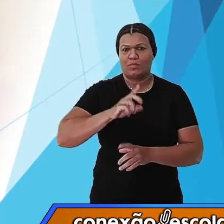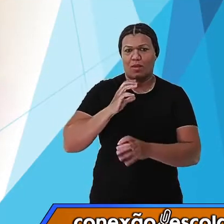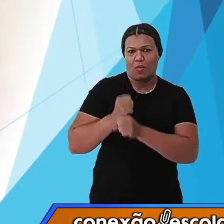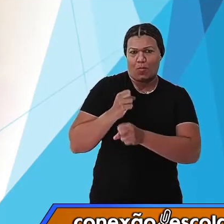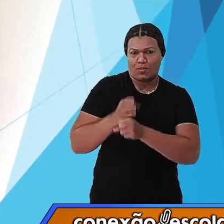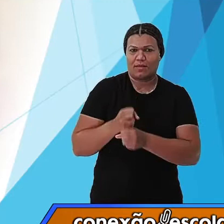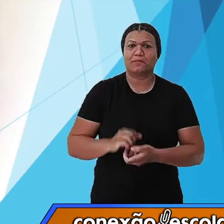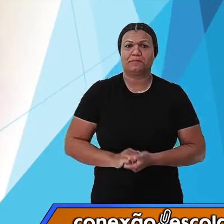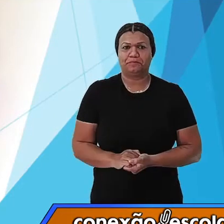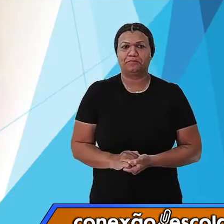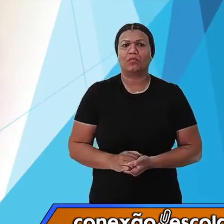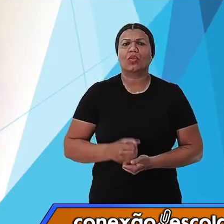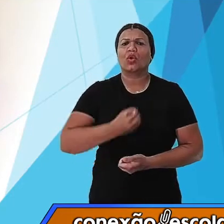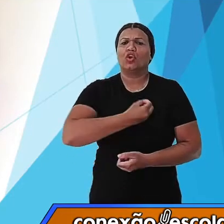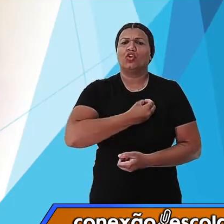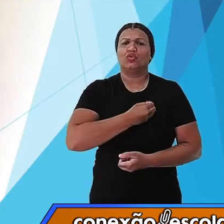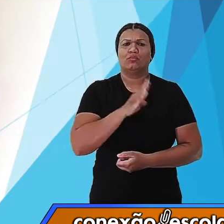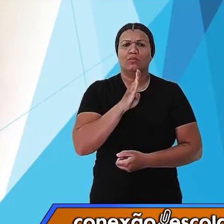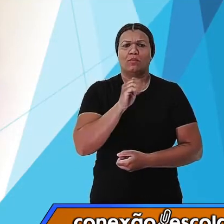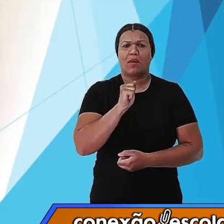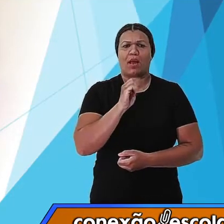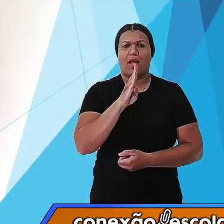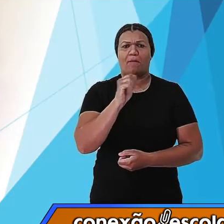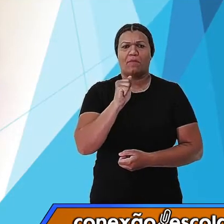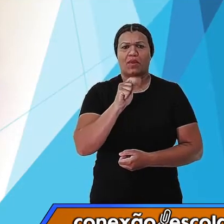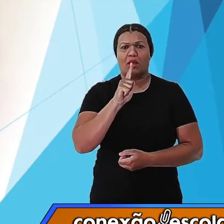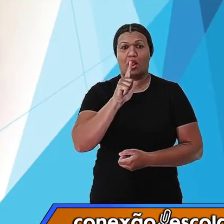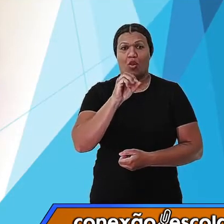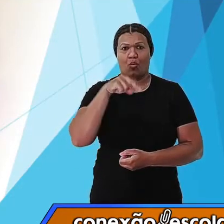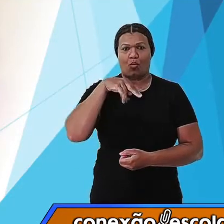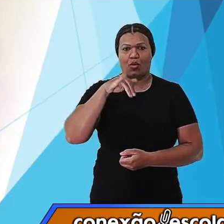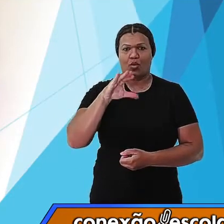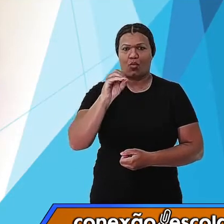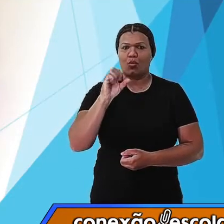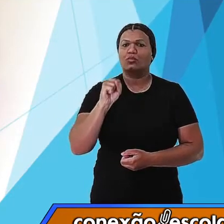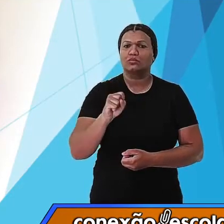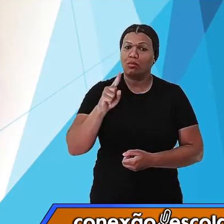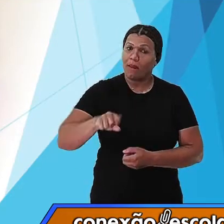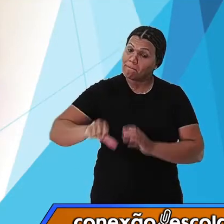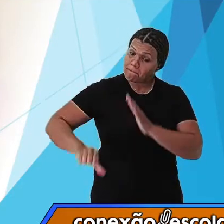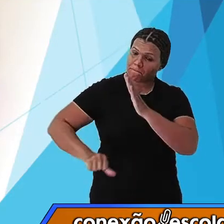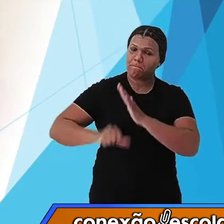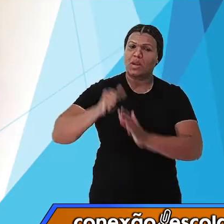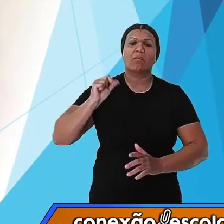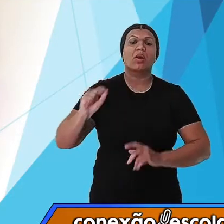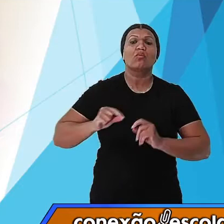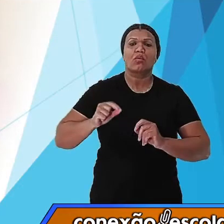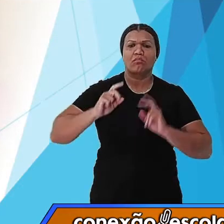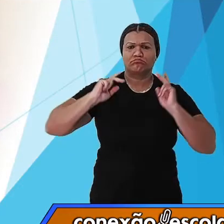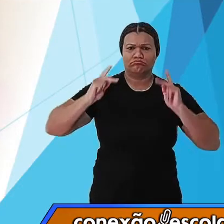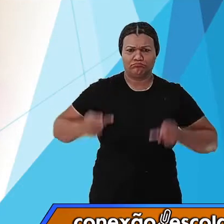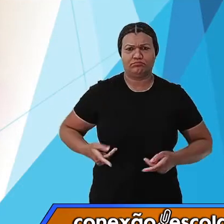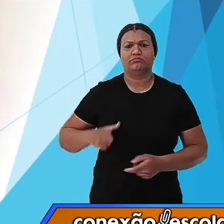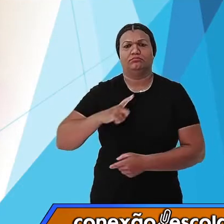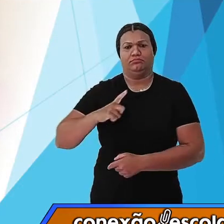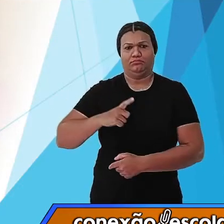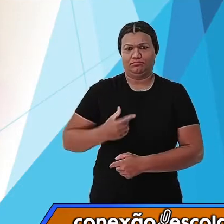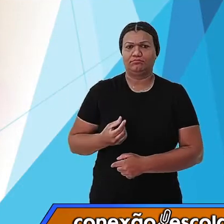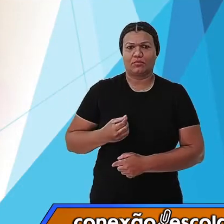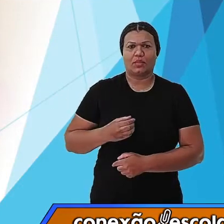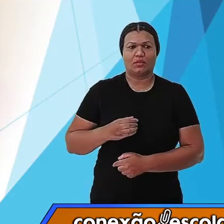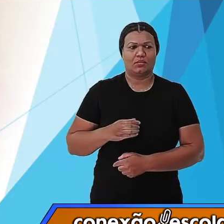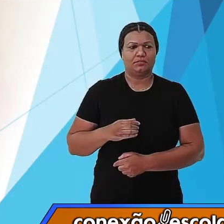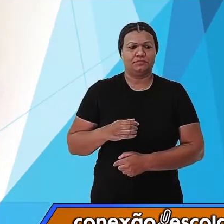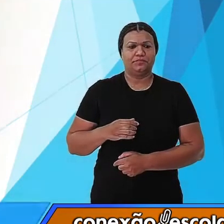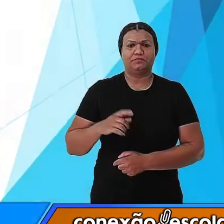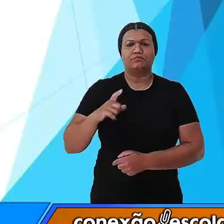Os números babilônicos. Os babilônios foram uma das primeiras civilizações existentes. Essa imagem